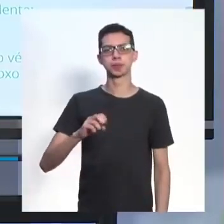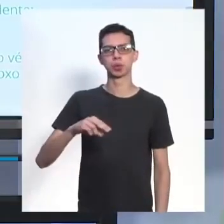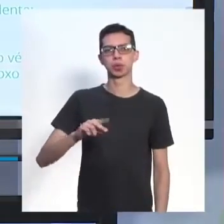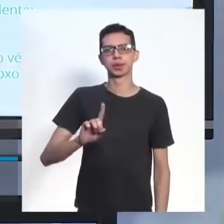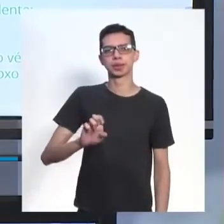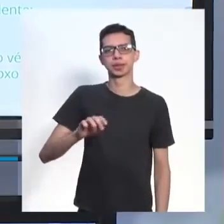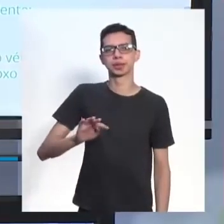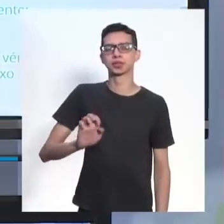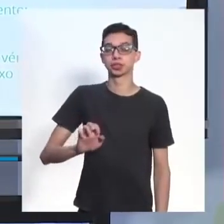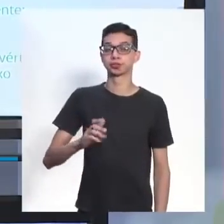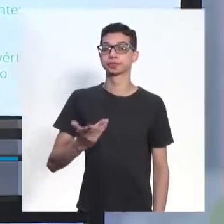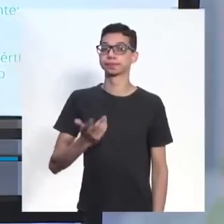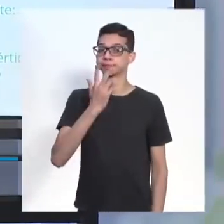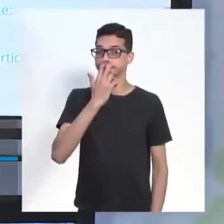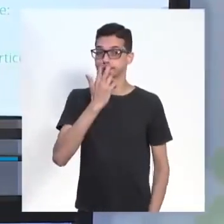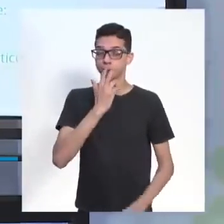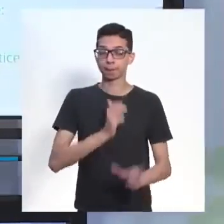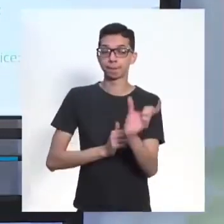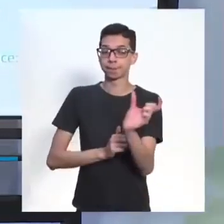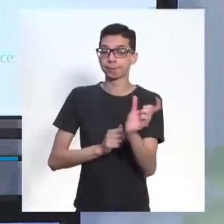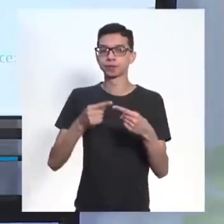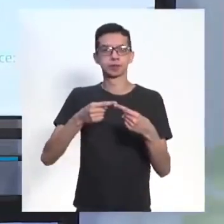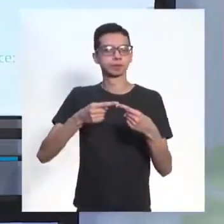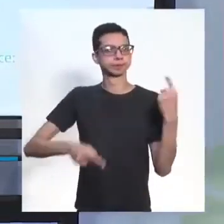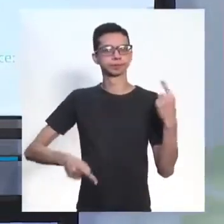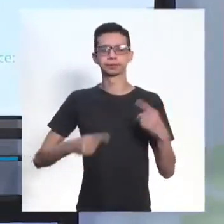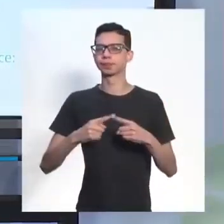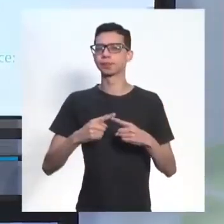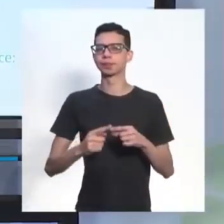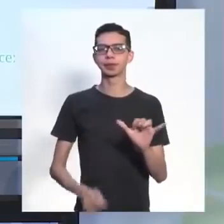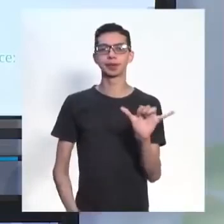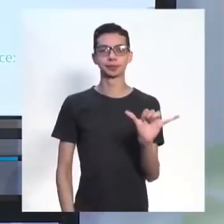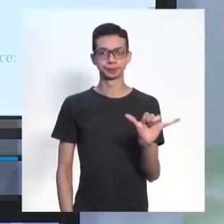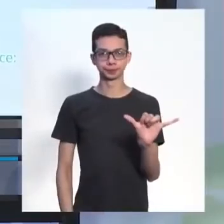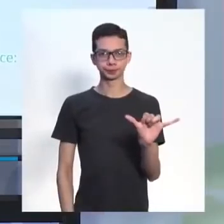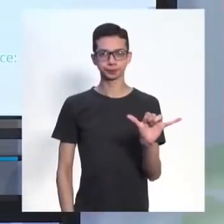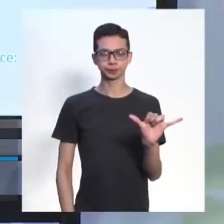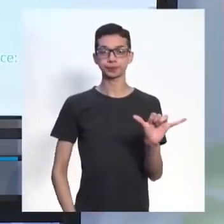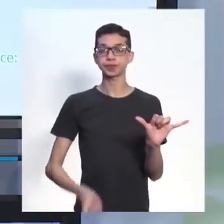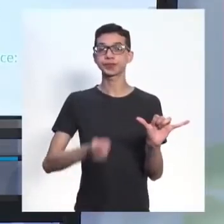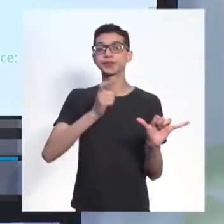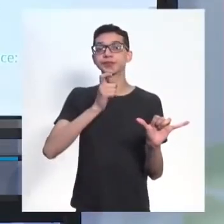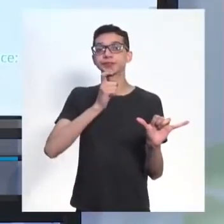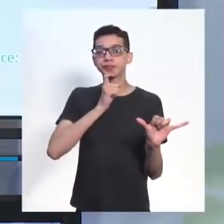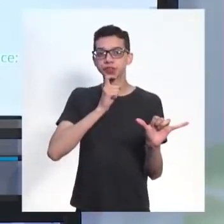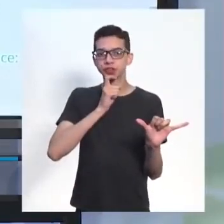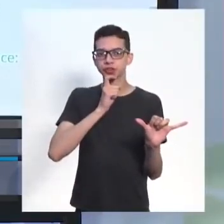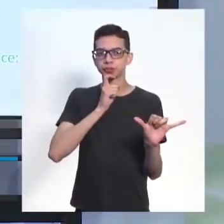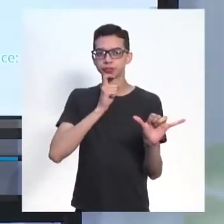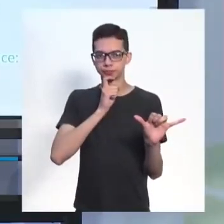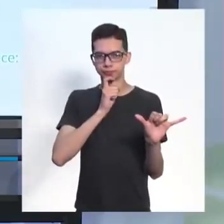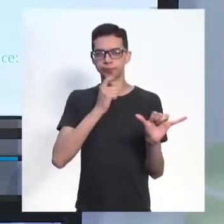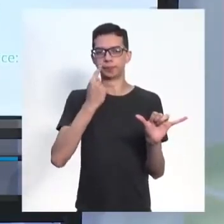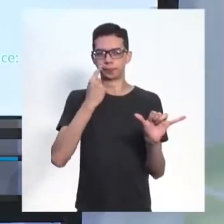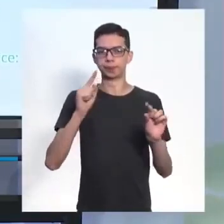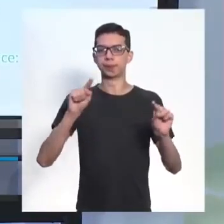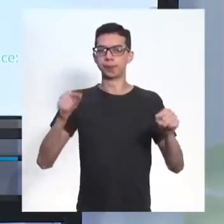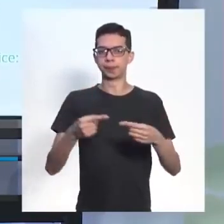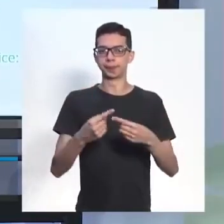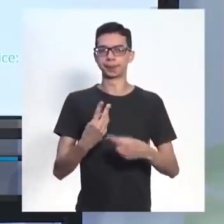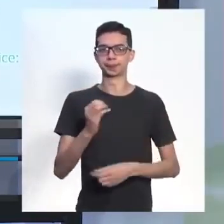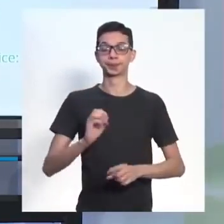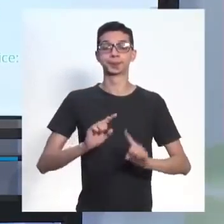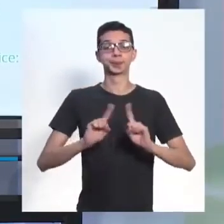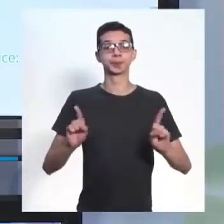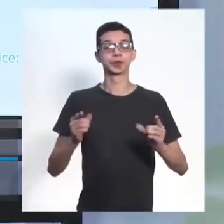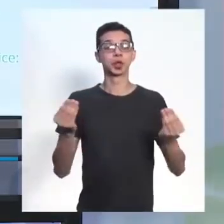por conta do termo. Porque o Y aí, no caso, ao ângulo verde, né, que nós estamos correspondendo ali ao 30. Mas